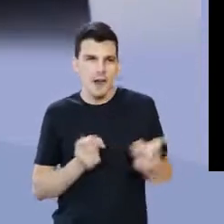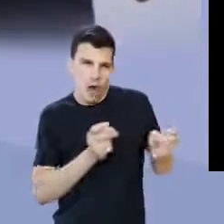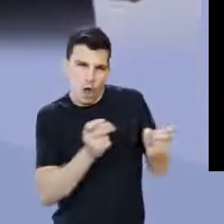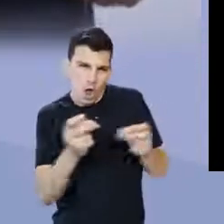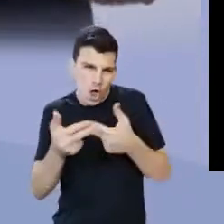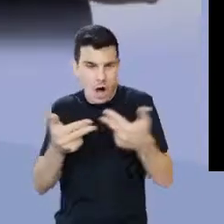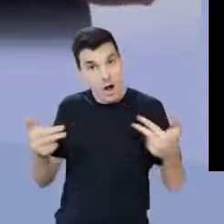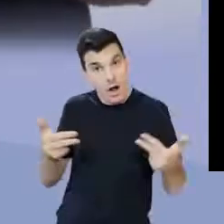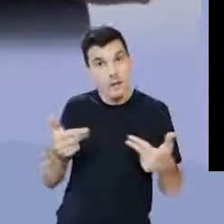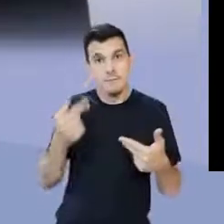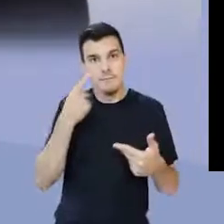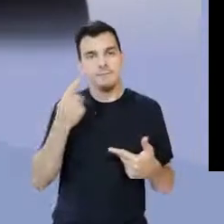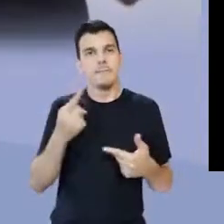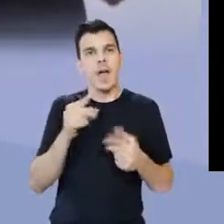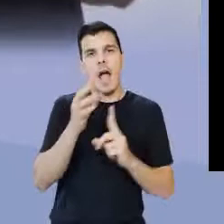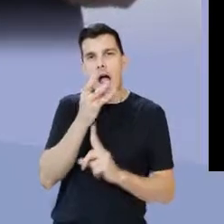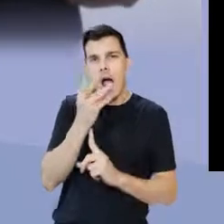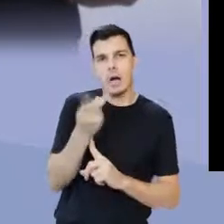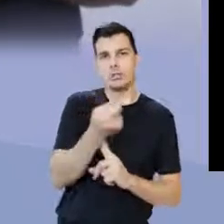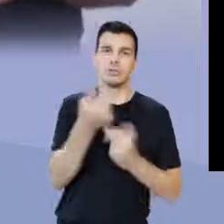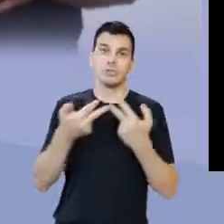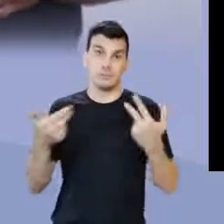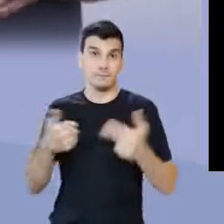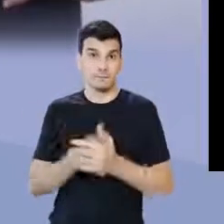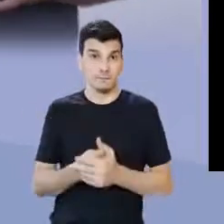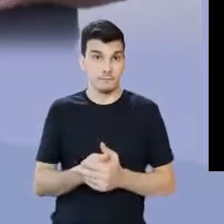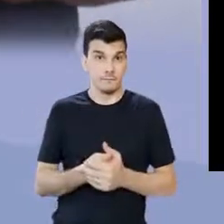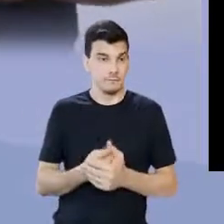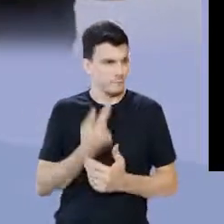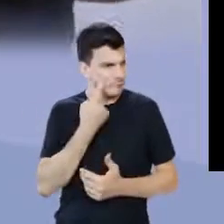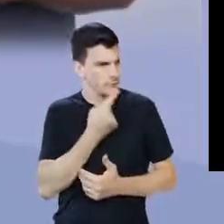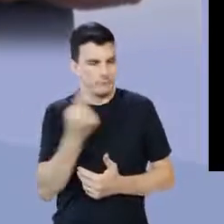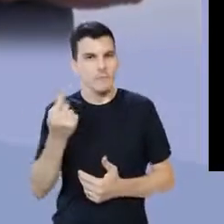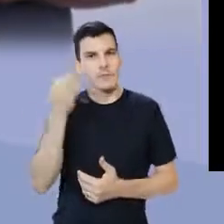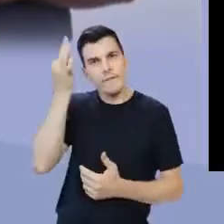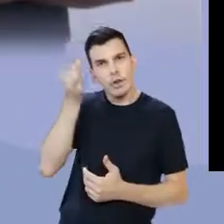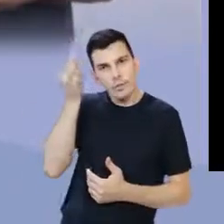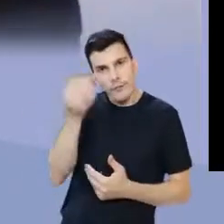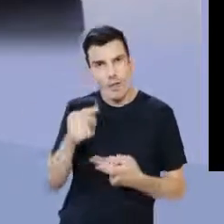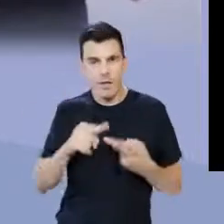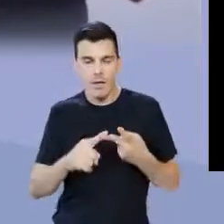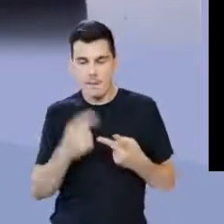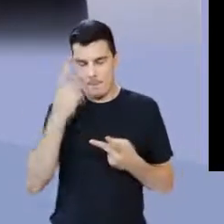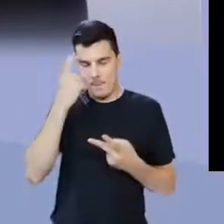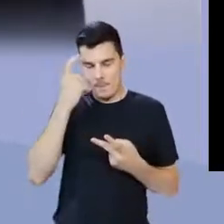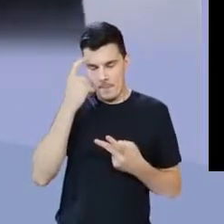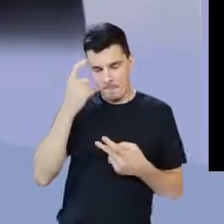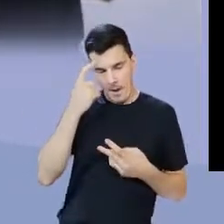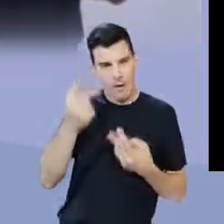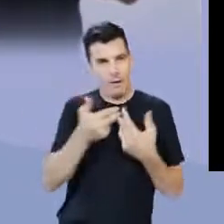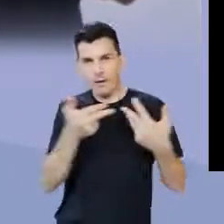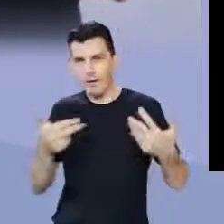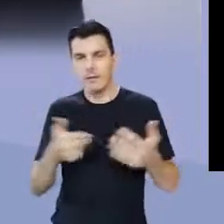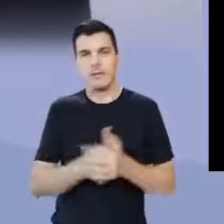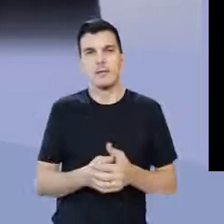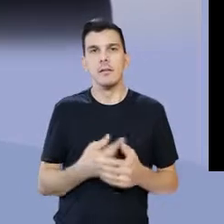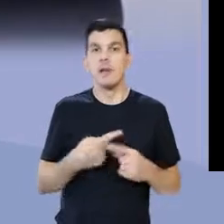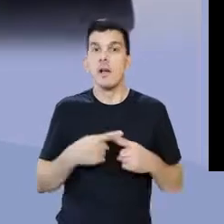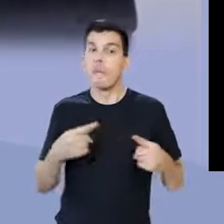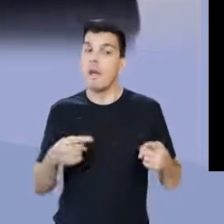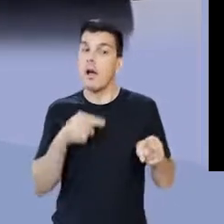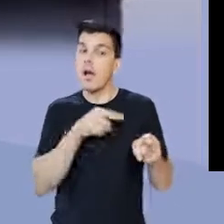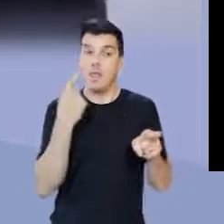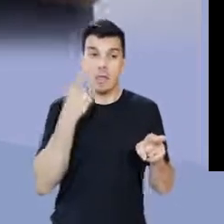comércio, novidades, arte. Você entende? Isso tudo isso filosofia, que são dos pensamentos filósofos. Mas o que